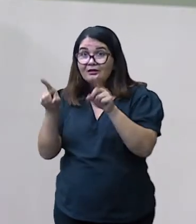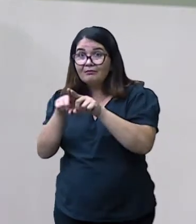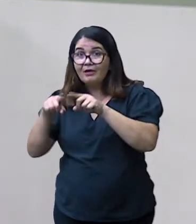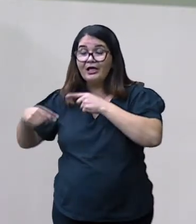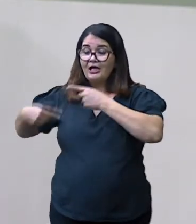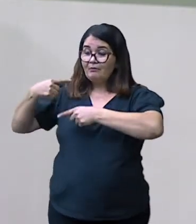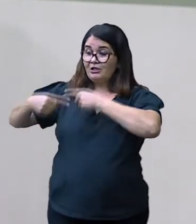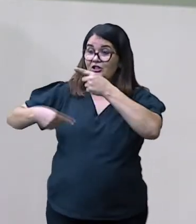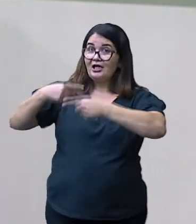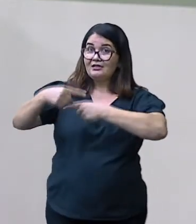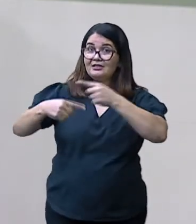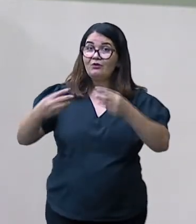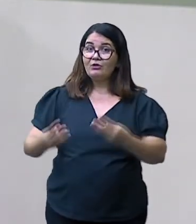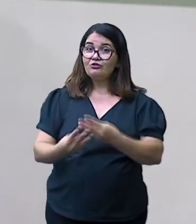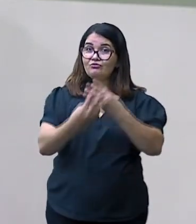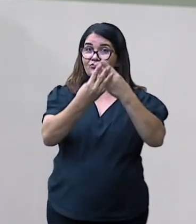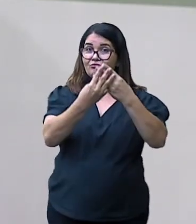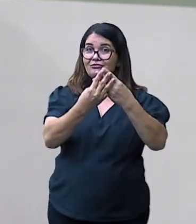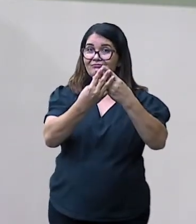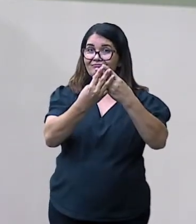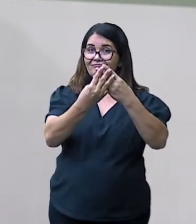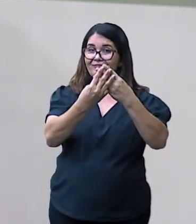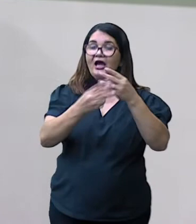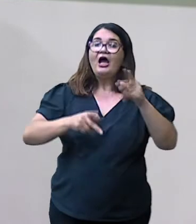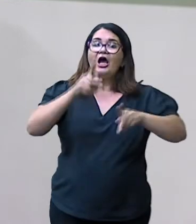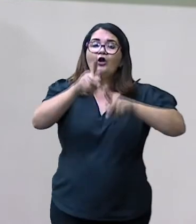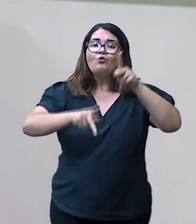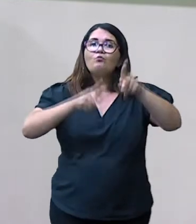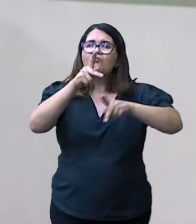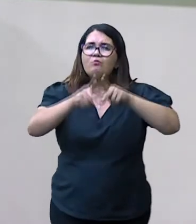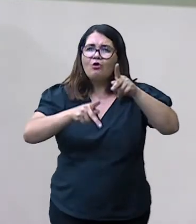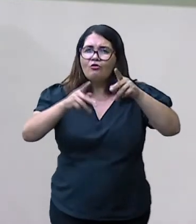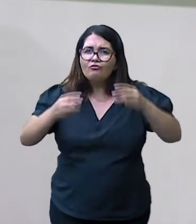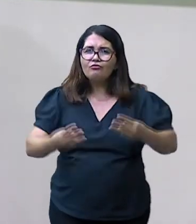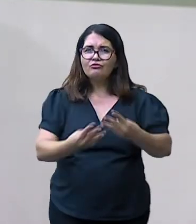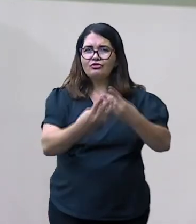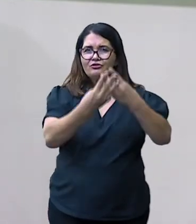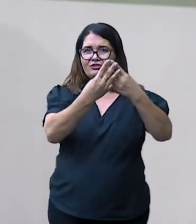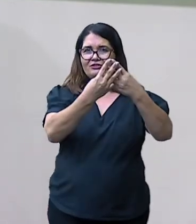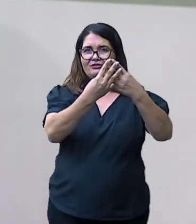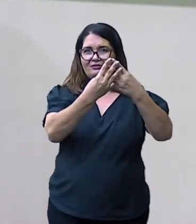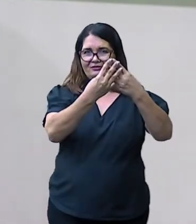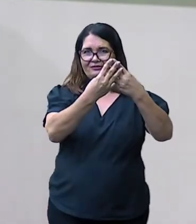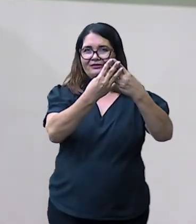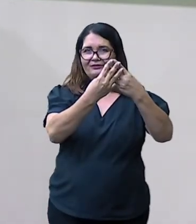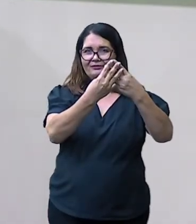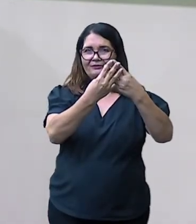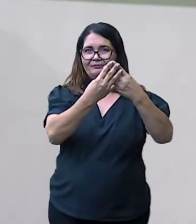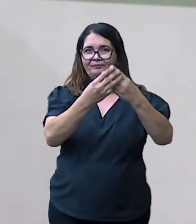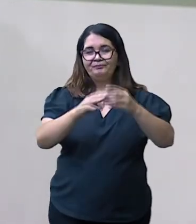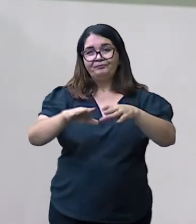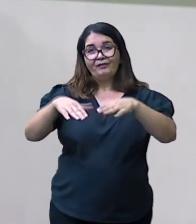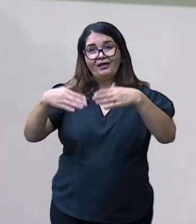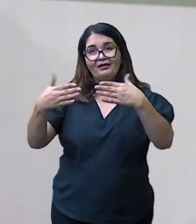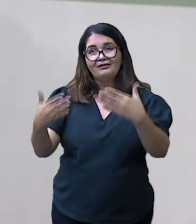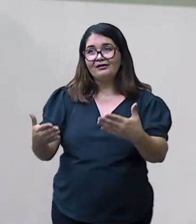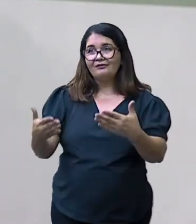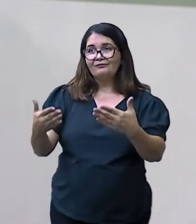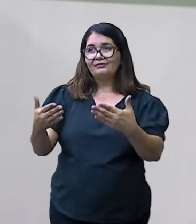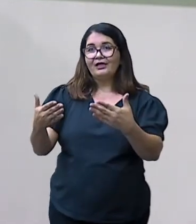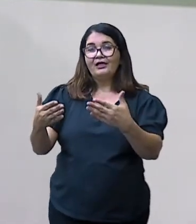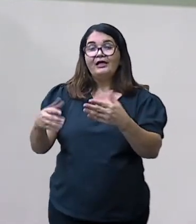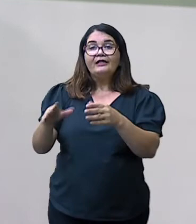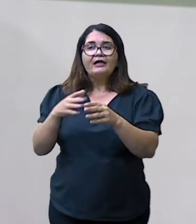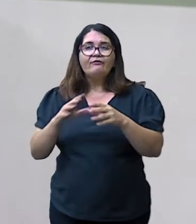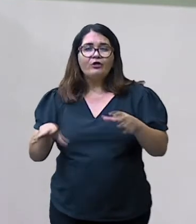anos. Quando veio o período de reinado, o rei exigiu que eles se convertessem ao cristianismo.